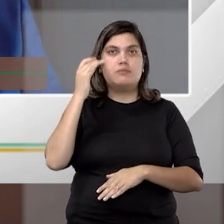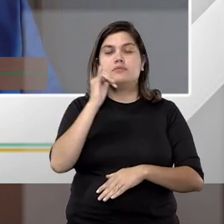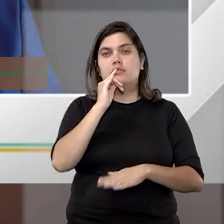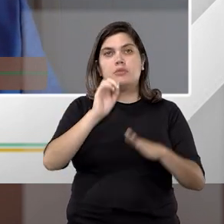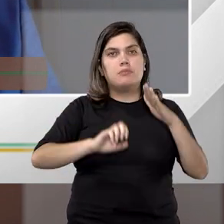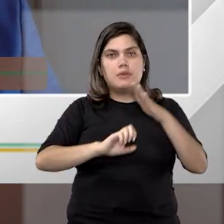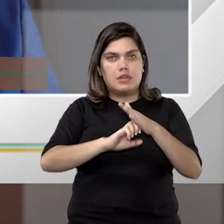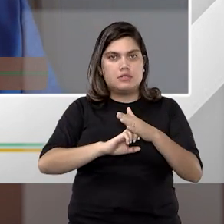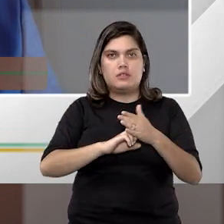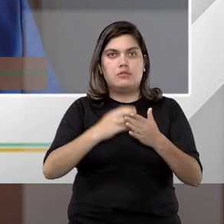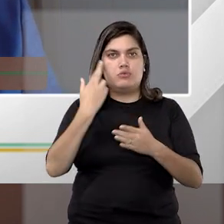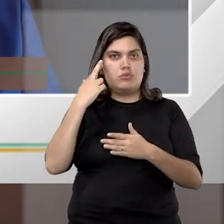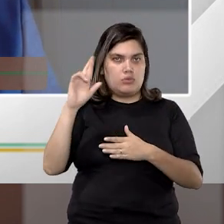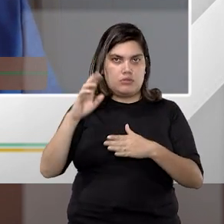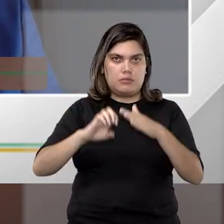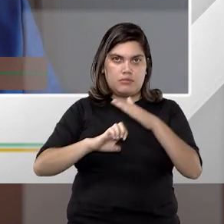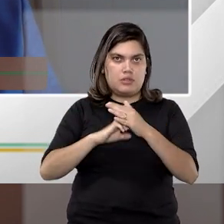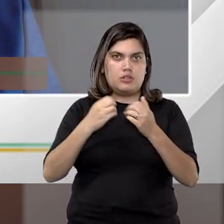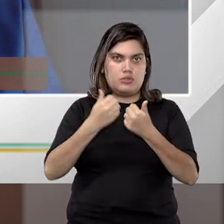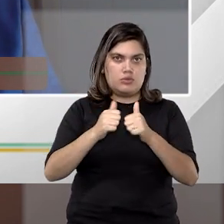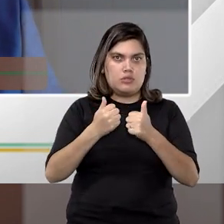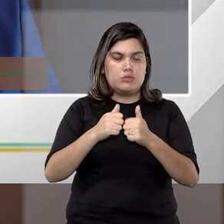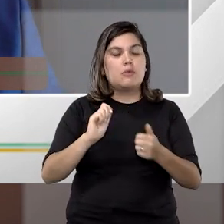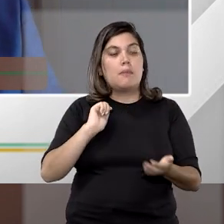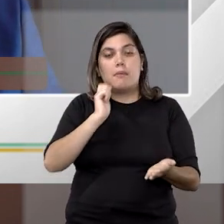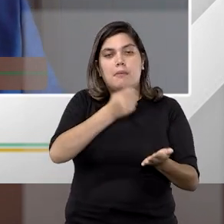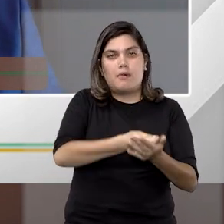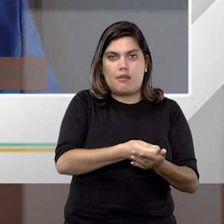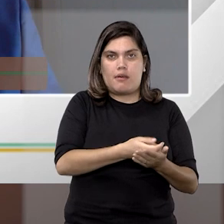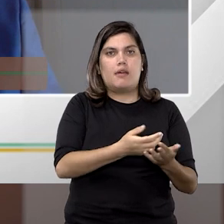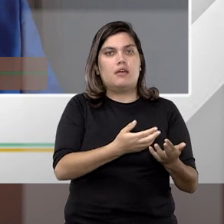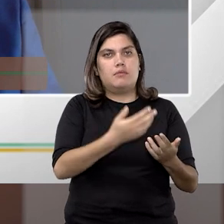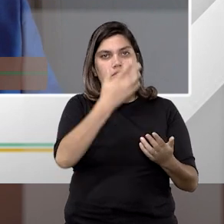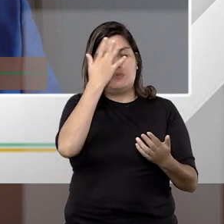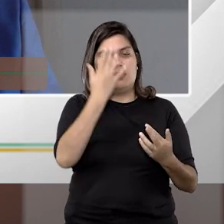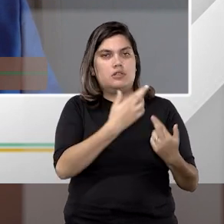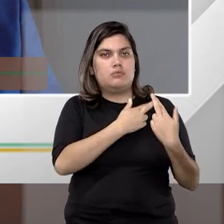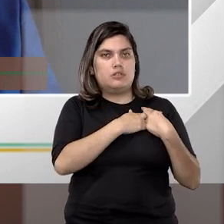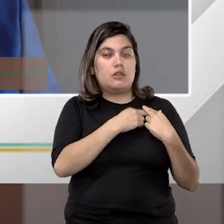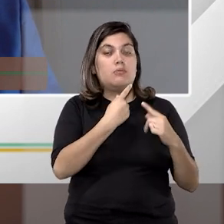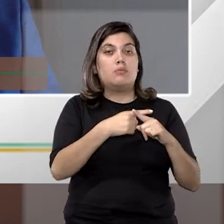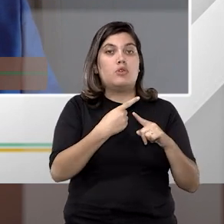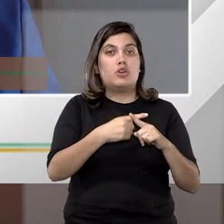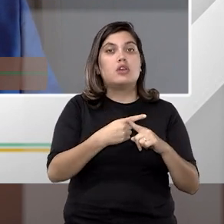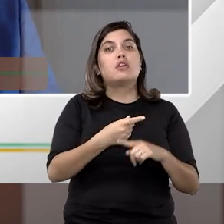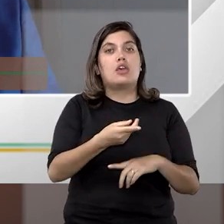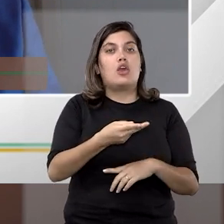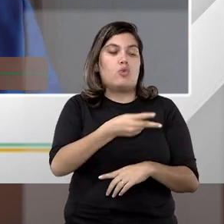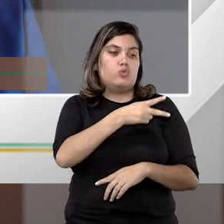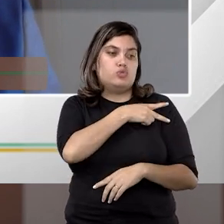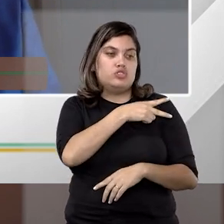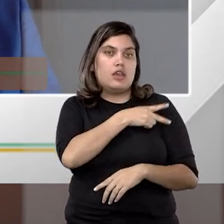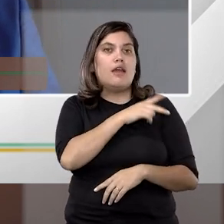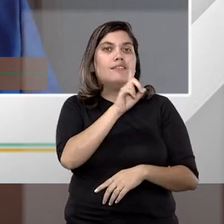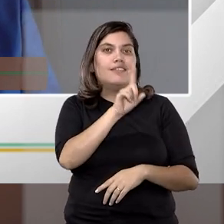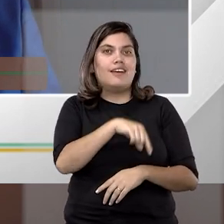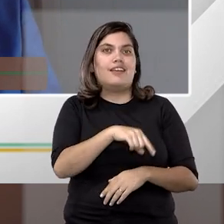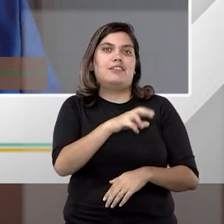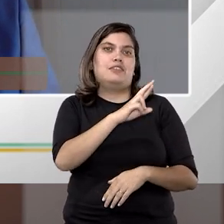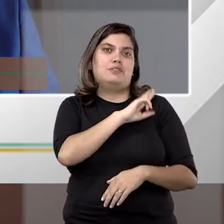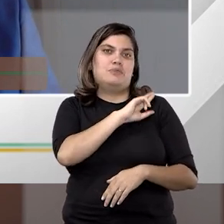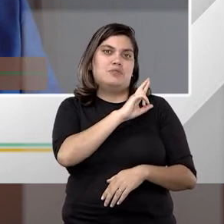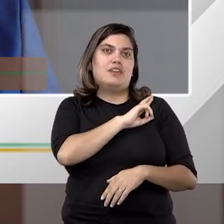aqui da empresa de ônibus para pagar na condição de responsável civil porque o patrão é